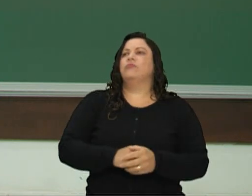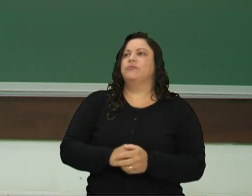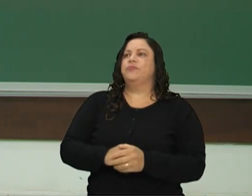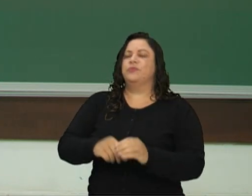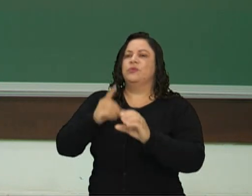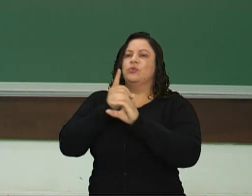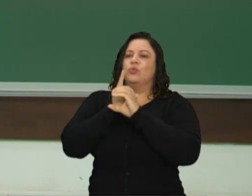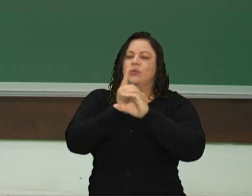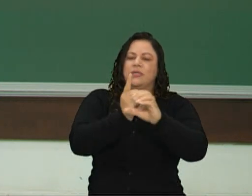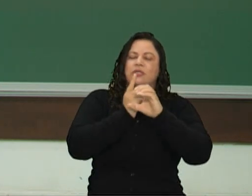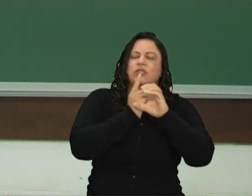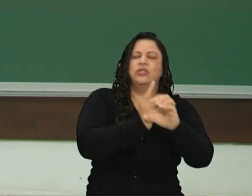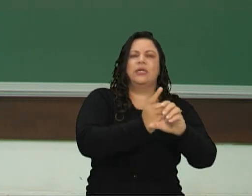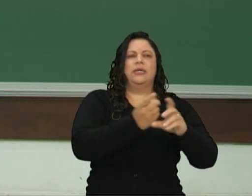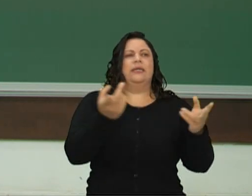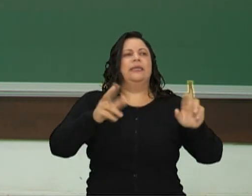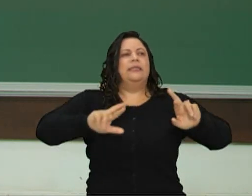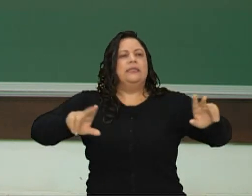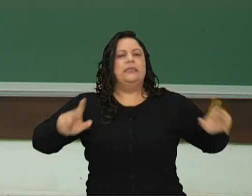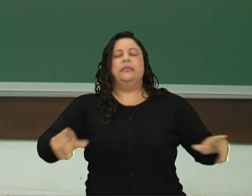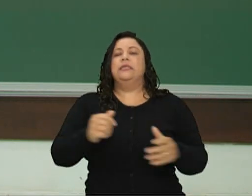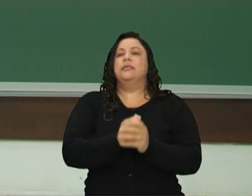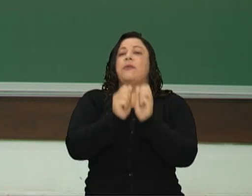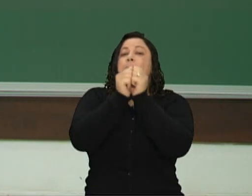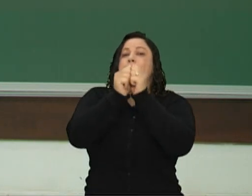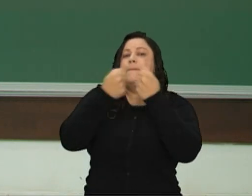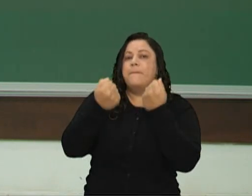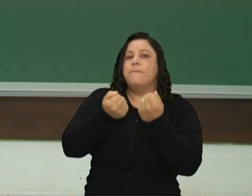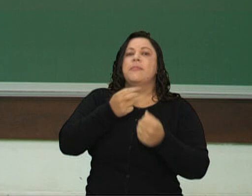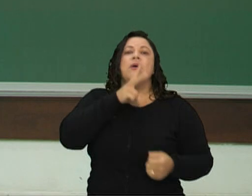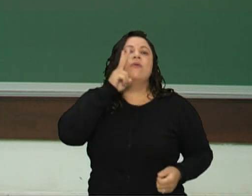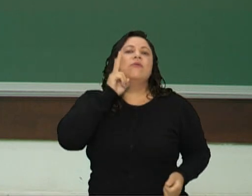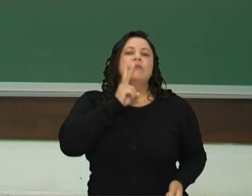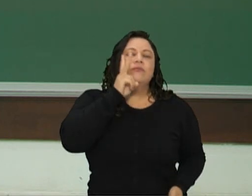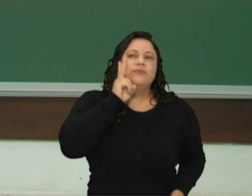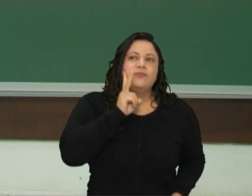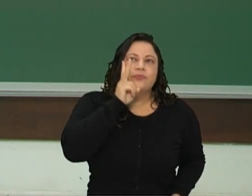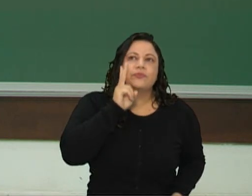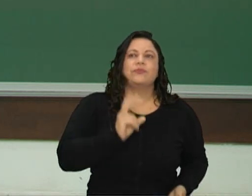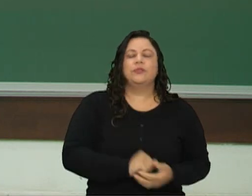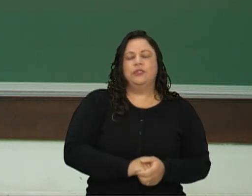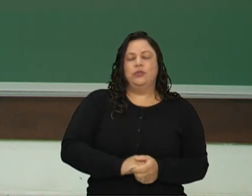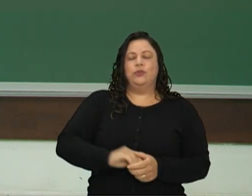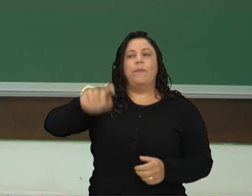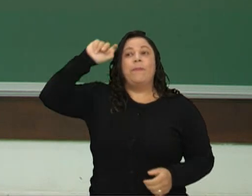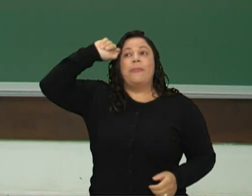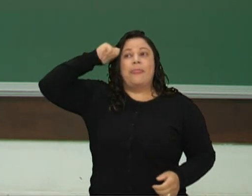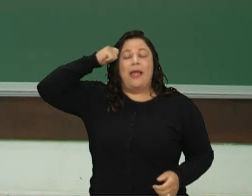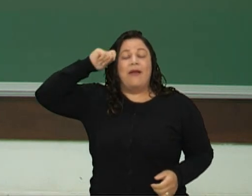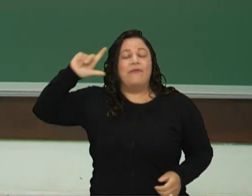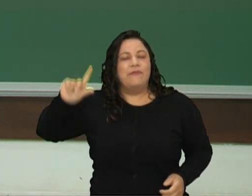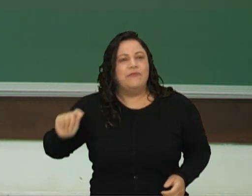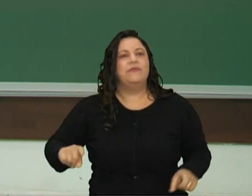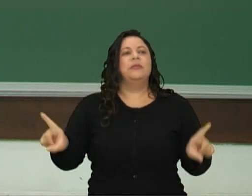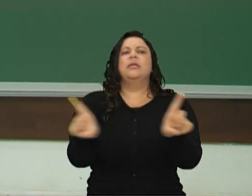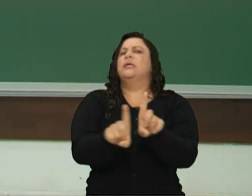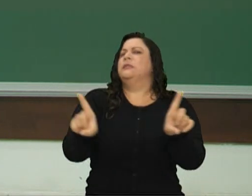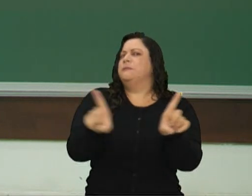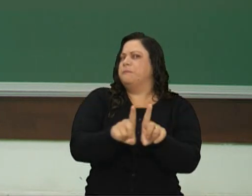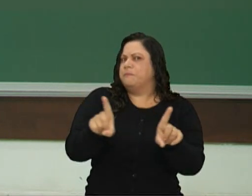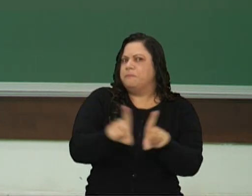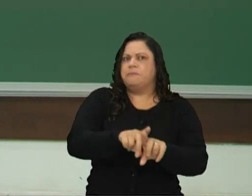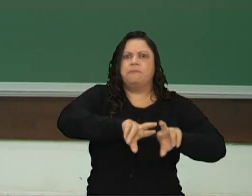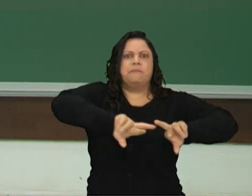vinho, a hóstia, como nas religiões de matriz africana, as oferendas, indígenas, hinduístas. Mas